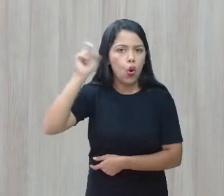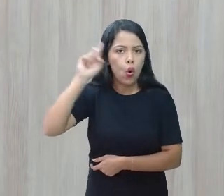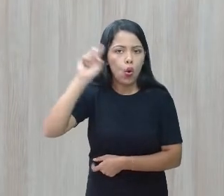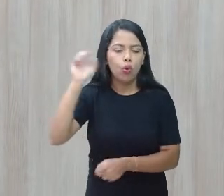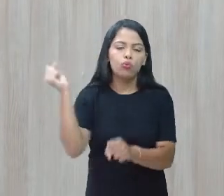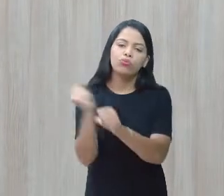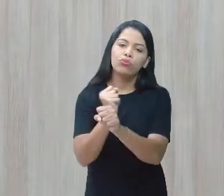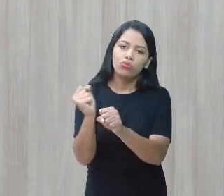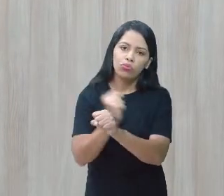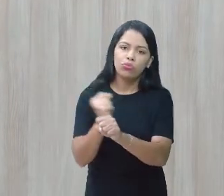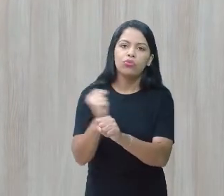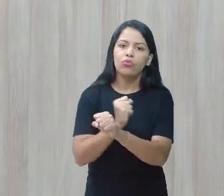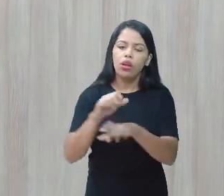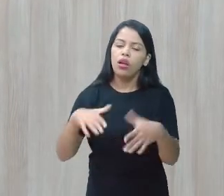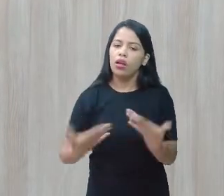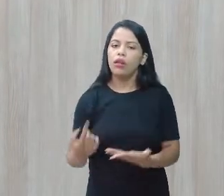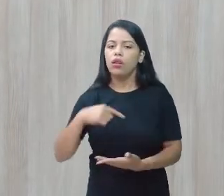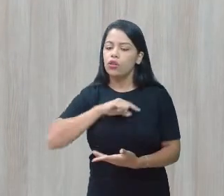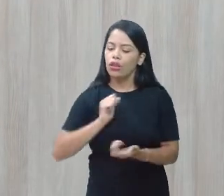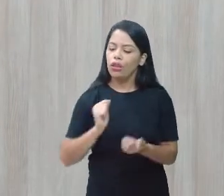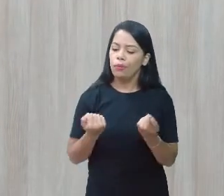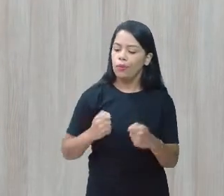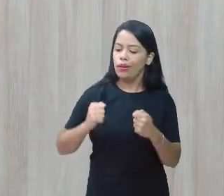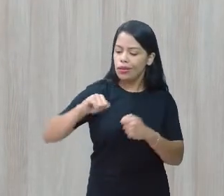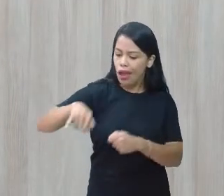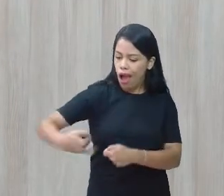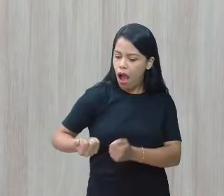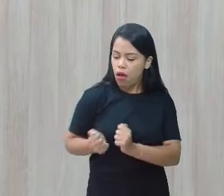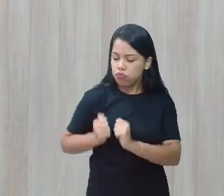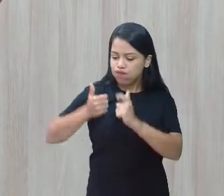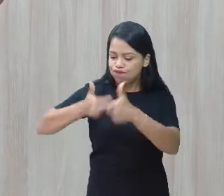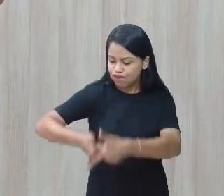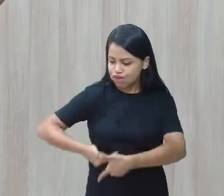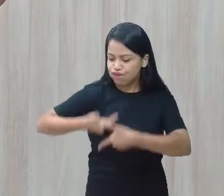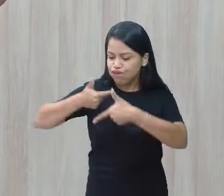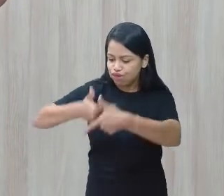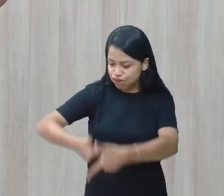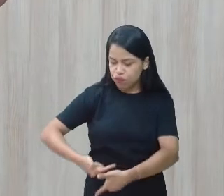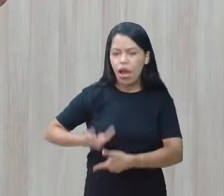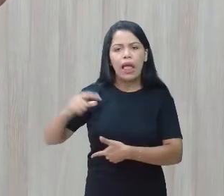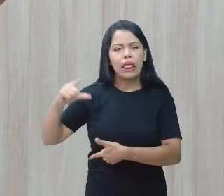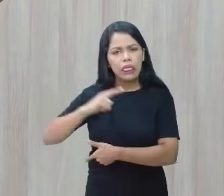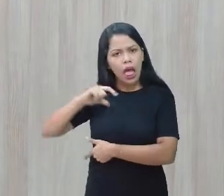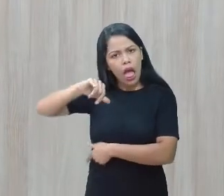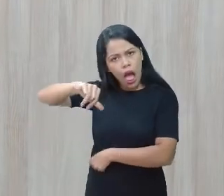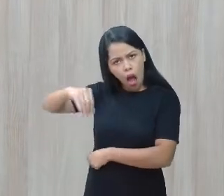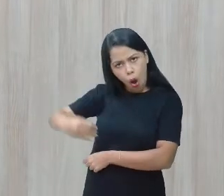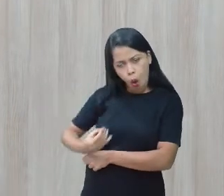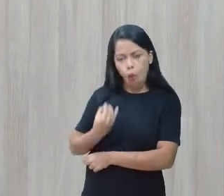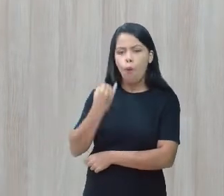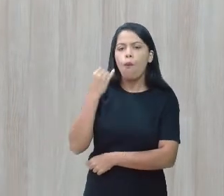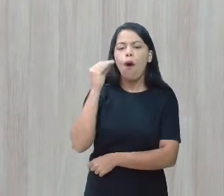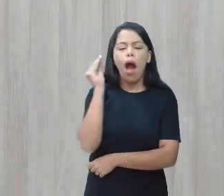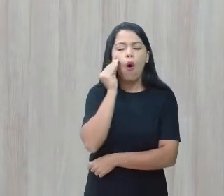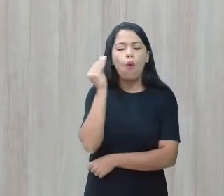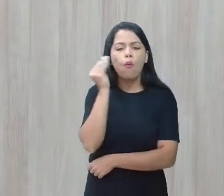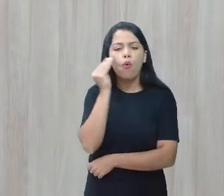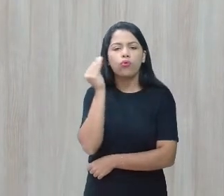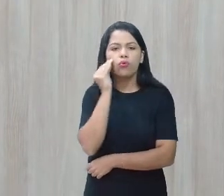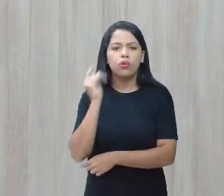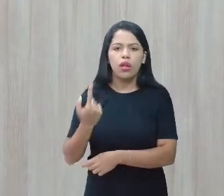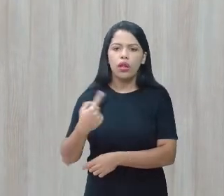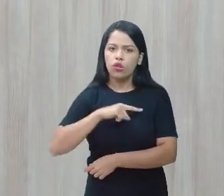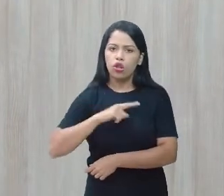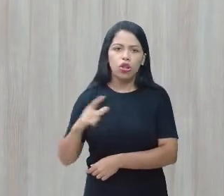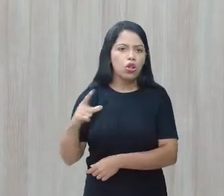questão aí de oportunizar, a questão aí de lutar também por essa oportunidade, não se omitir e